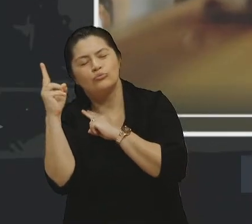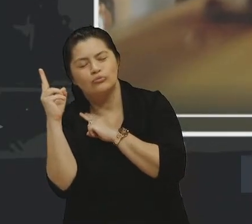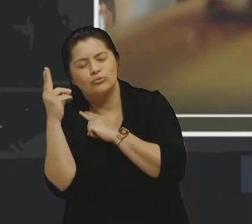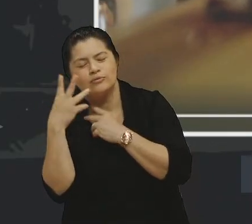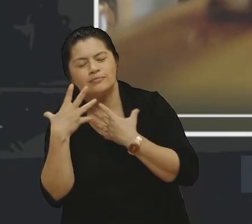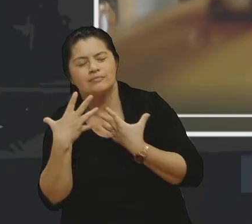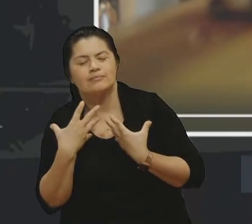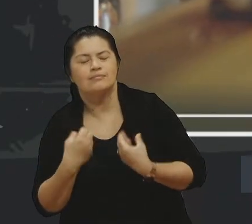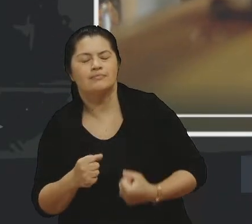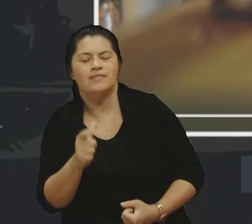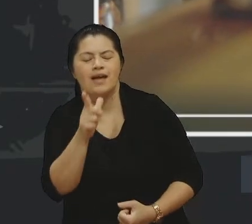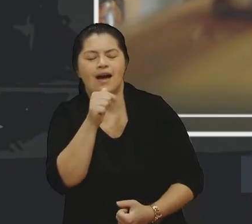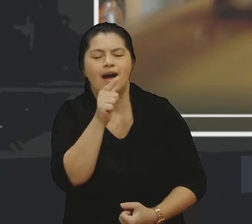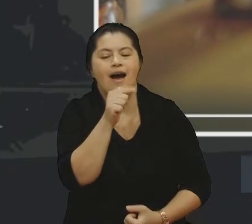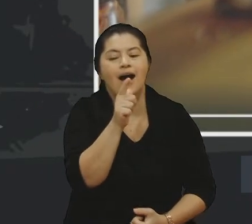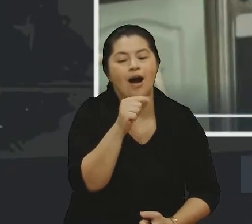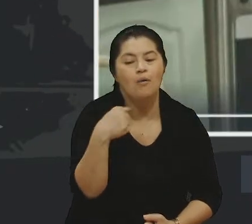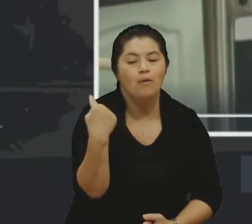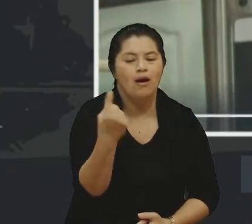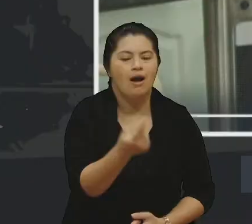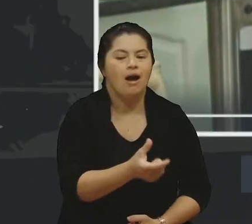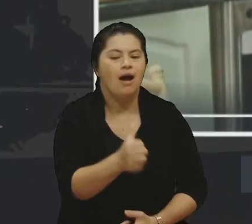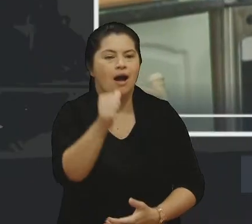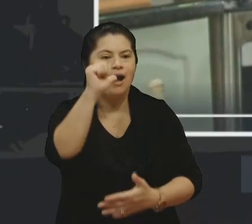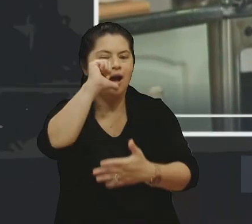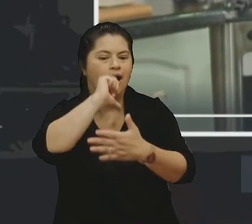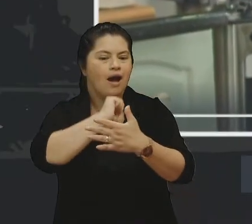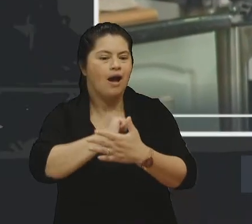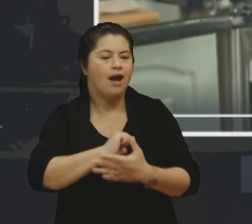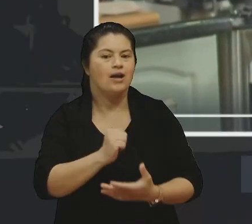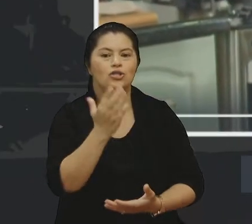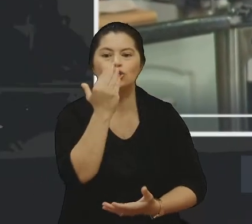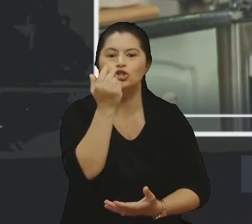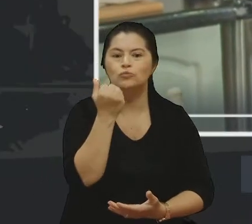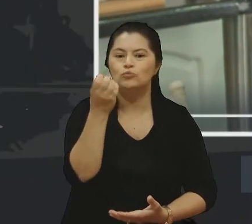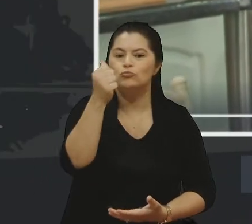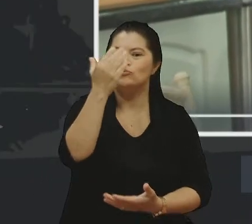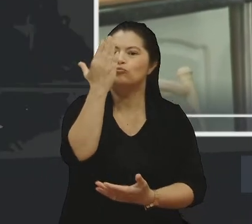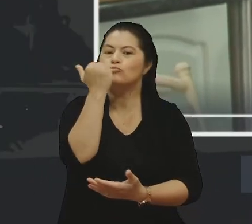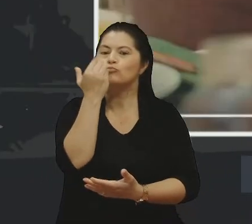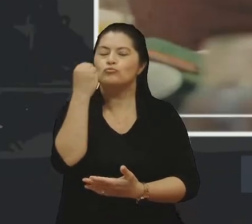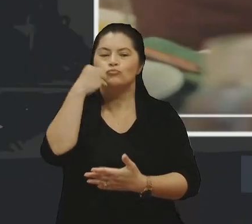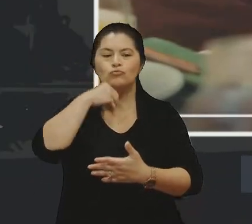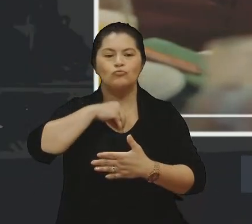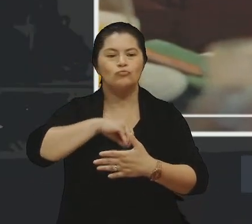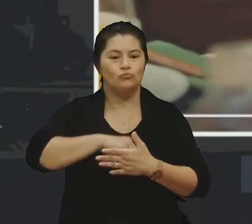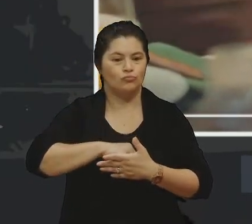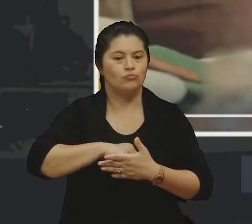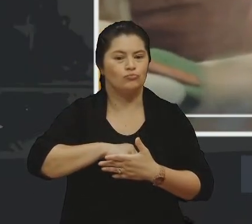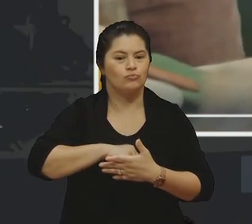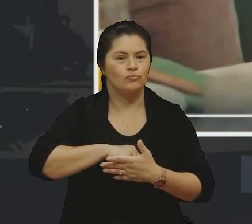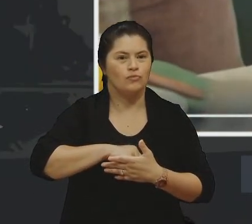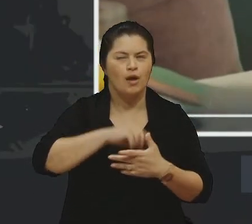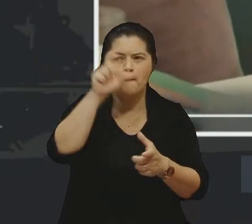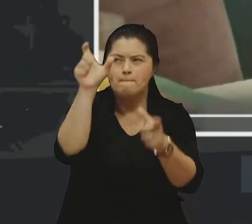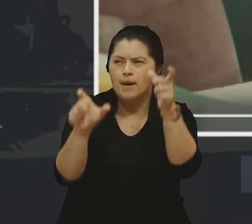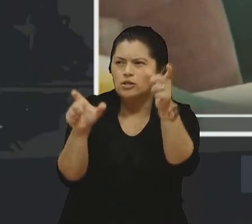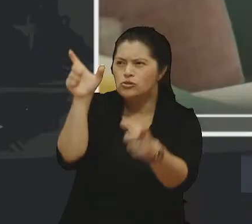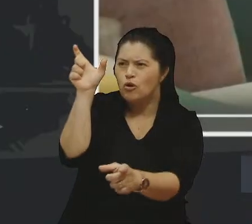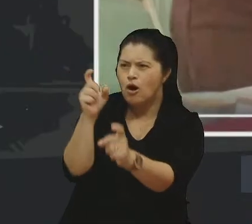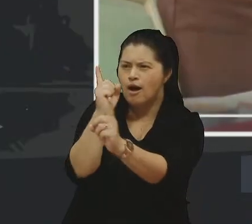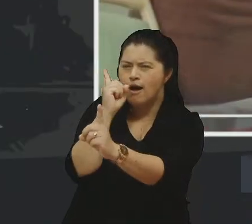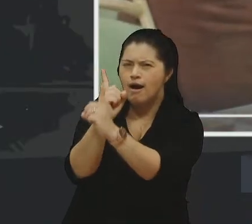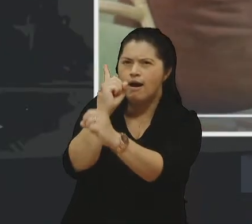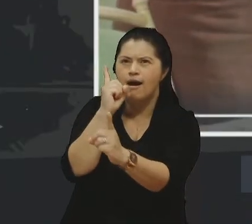A água que bebemos, os alimentos que ingerimos, as pessoas que